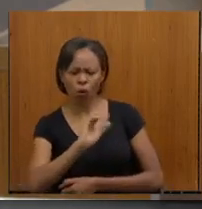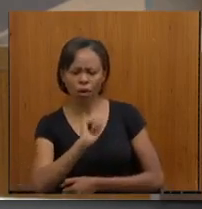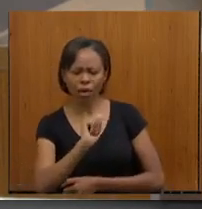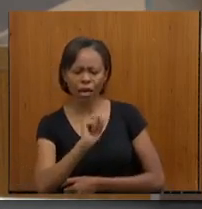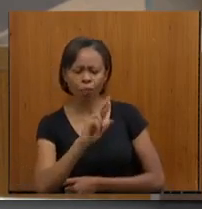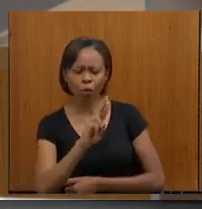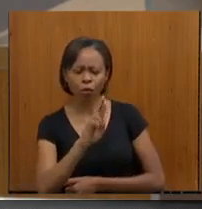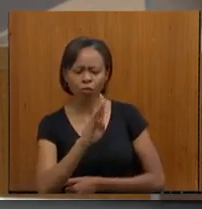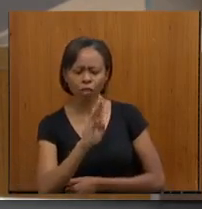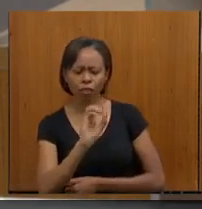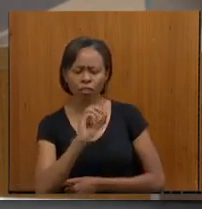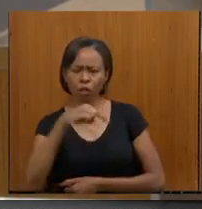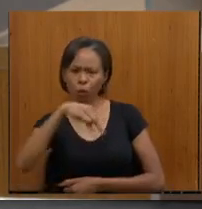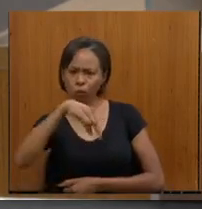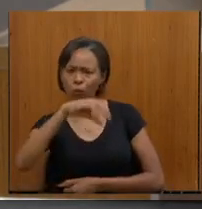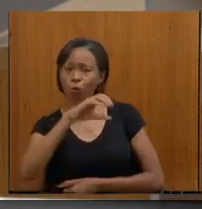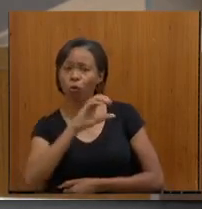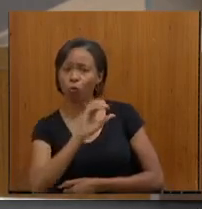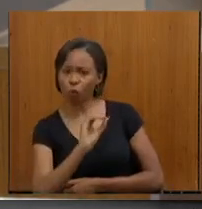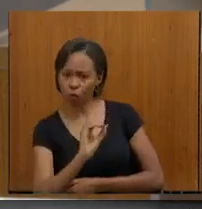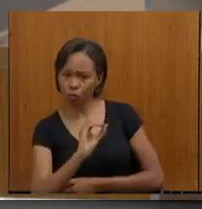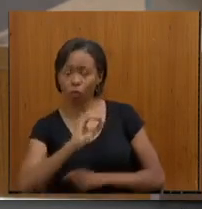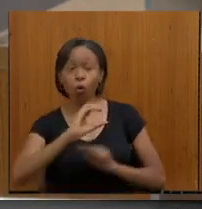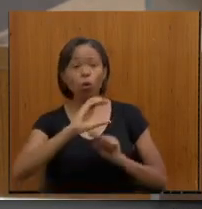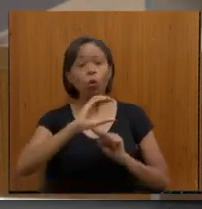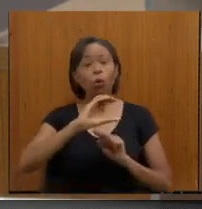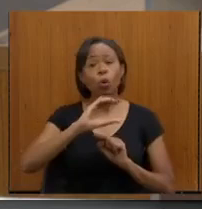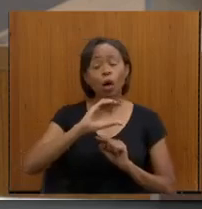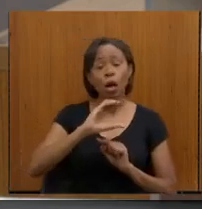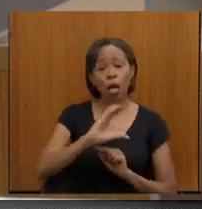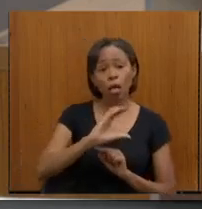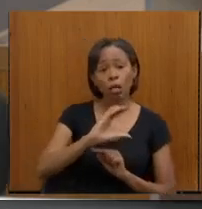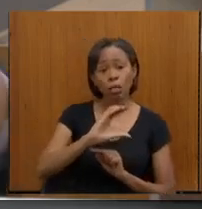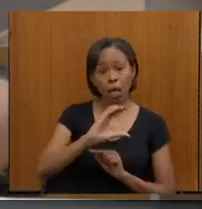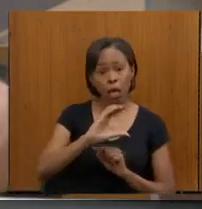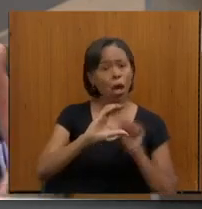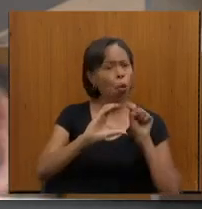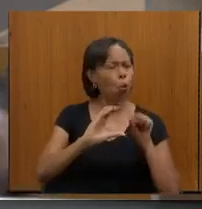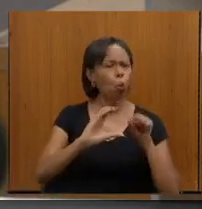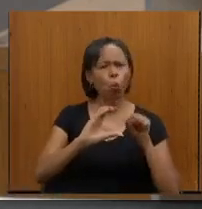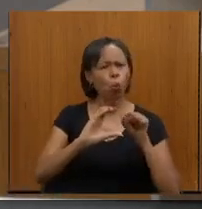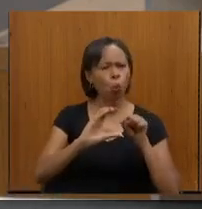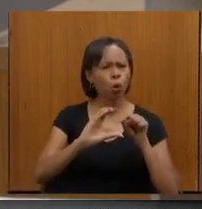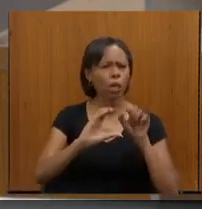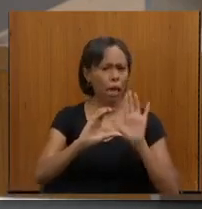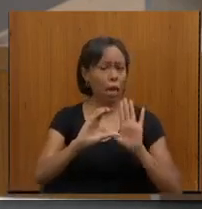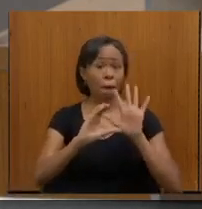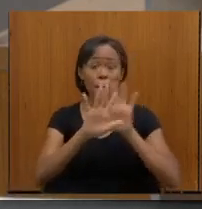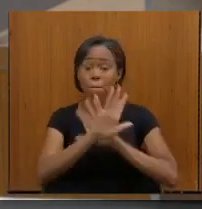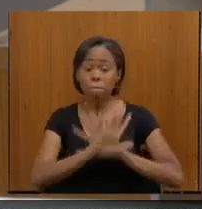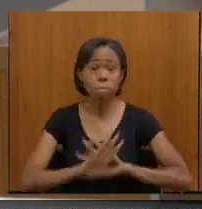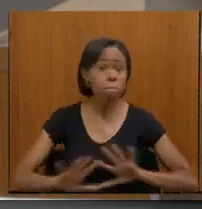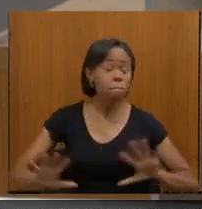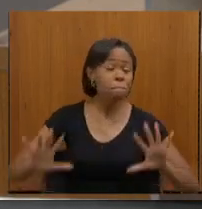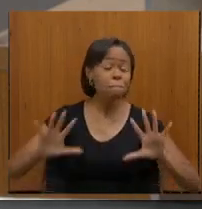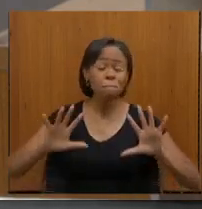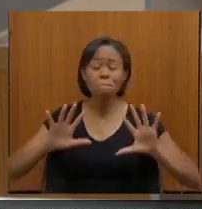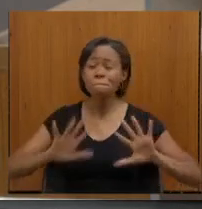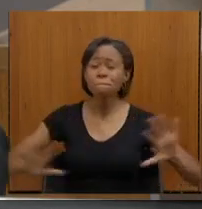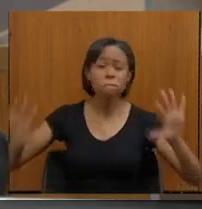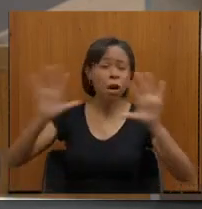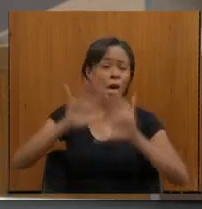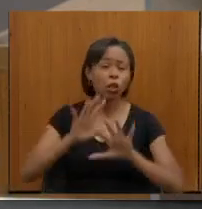né o como elemento essencial ele tá predominante no as respostas